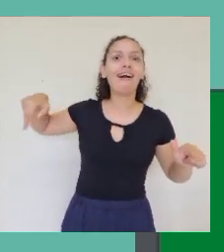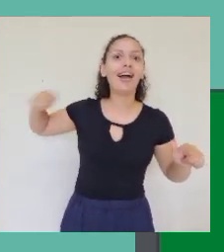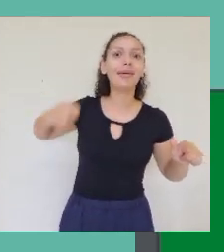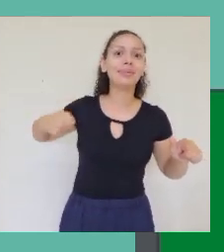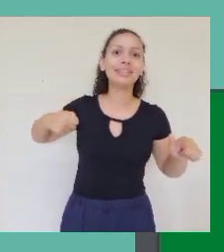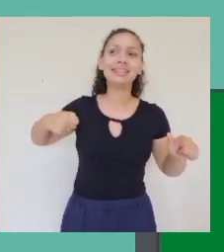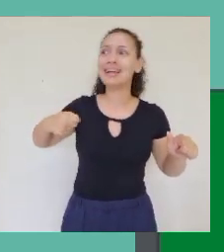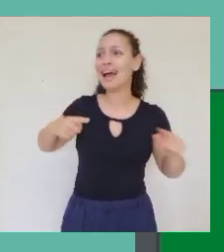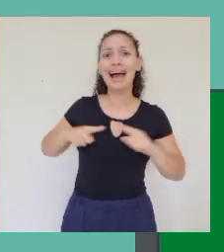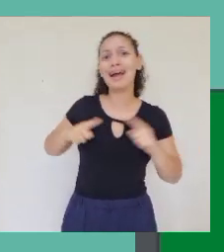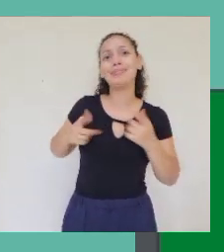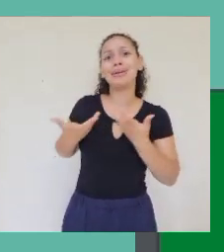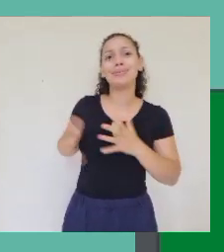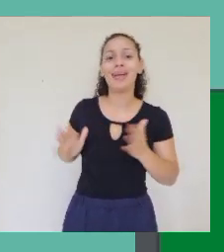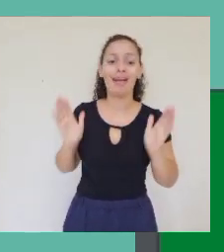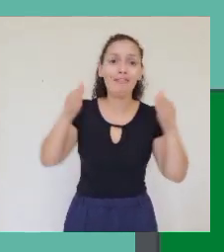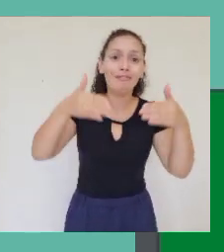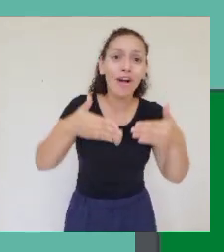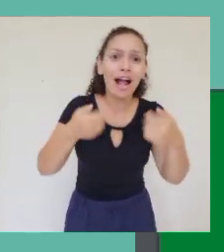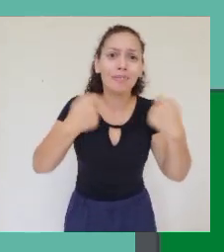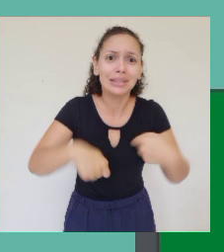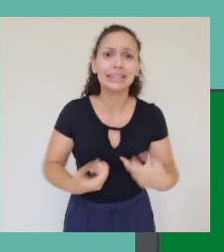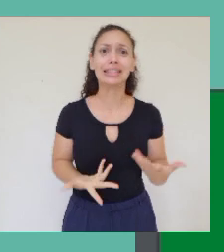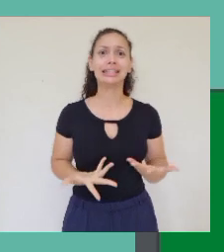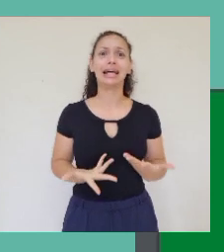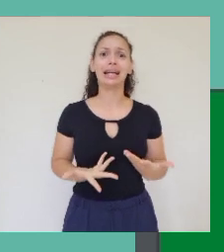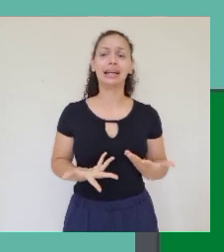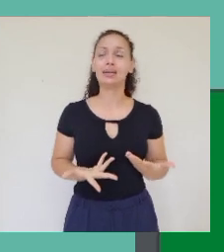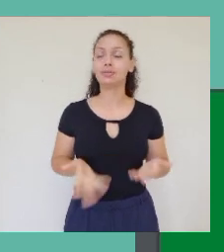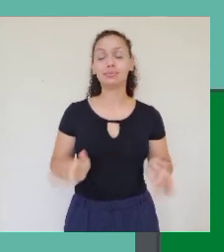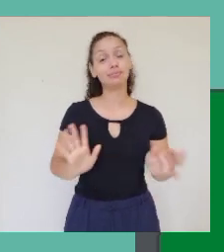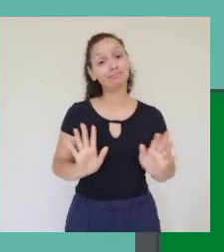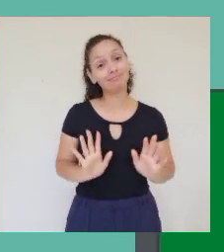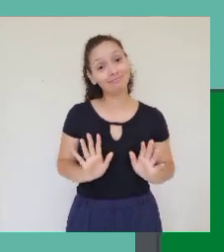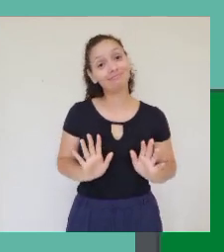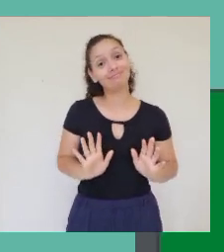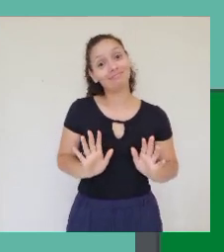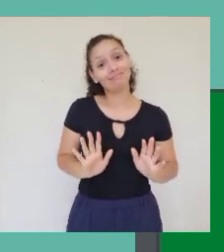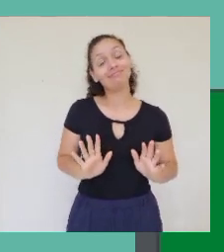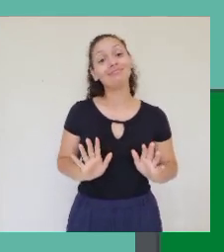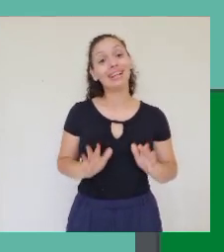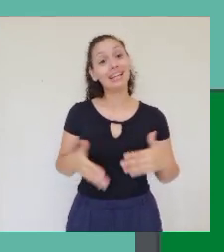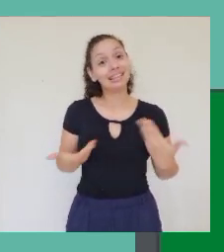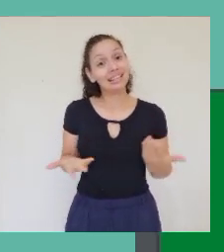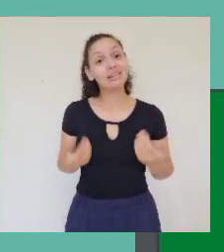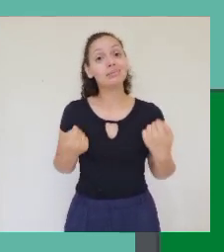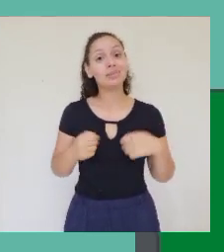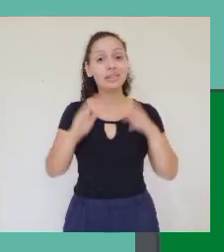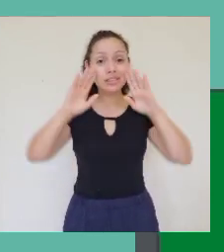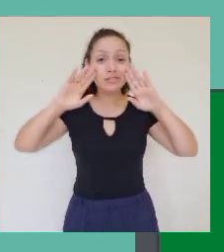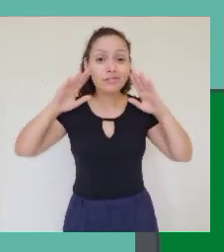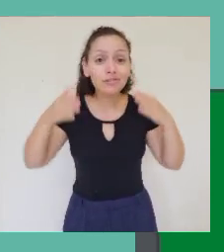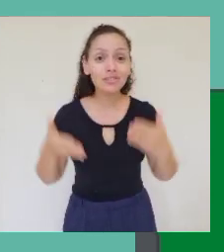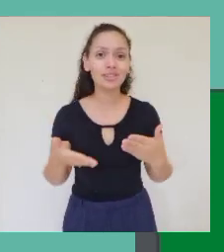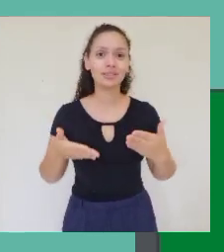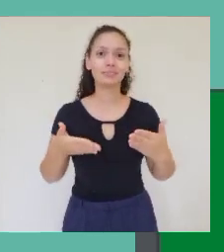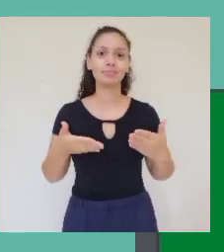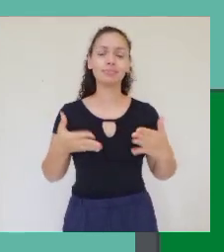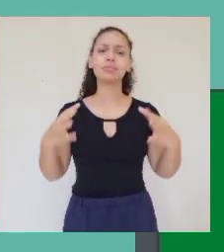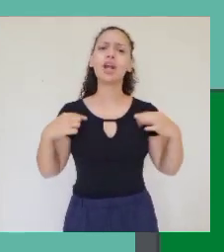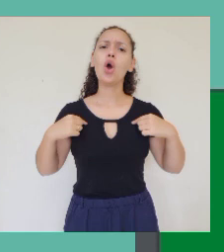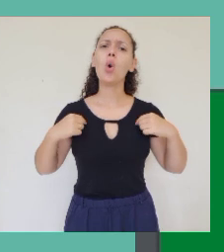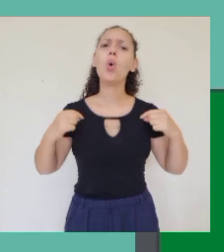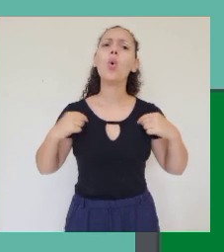para que você esteja com mais disposição, com mais concentração para resolver as suas atividades. A sua vestimenta também